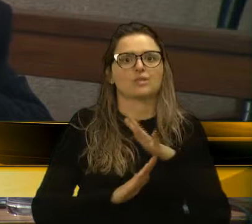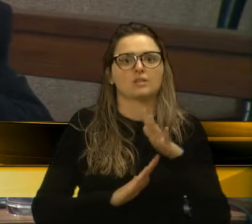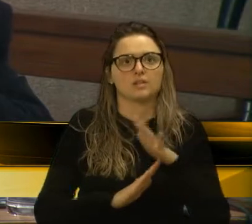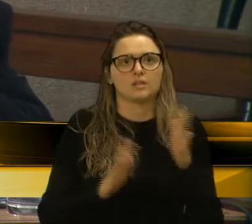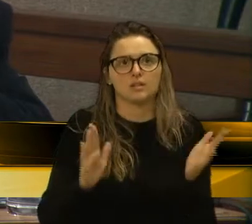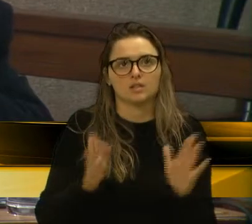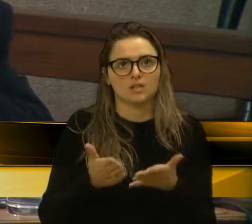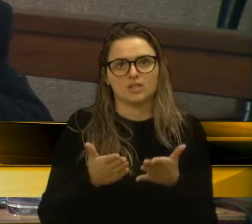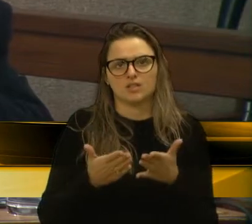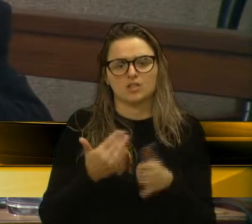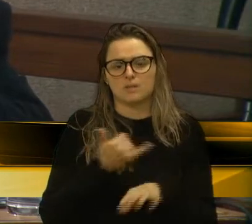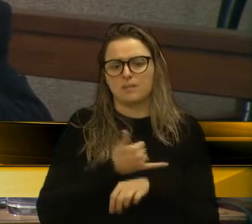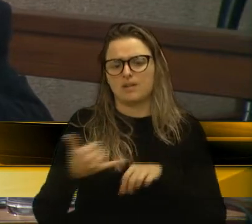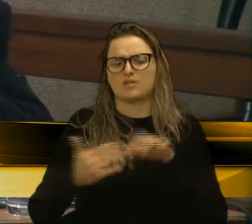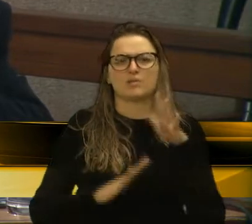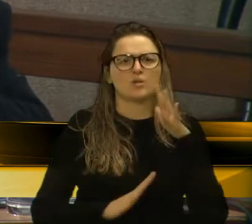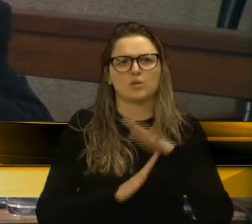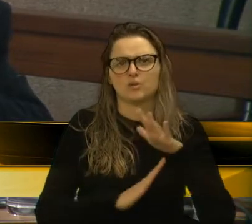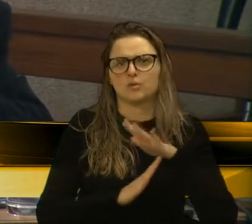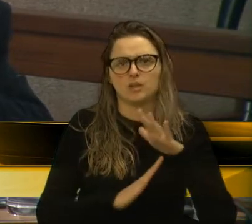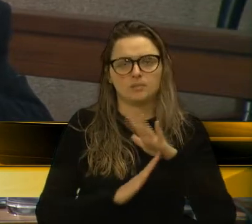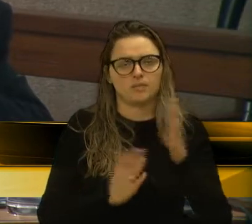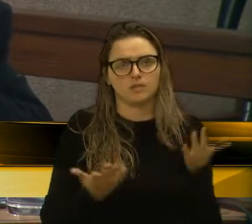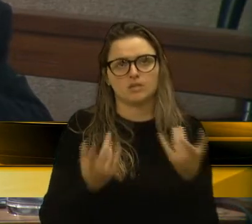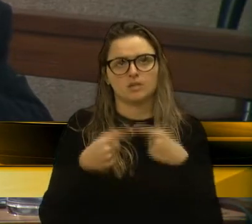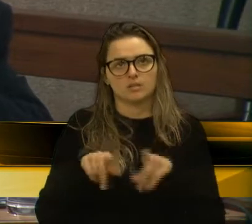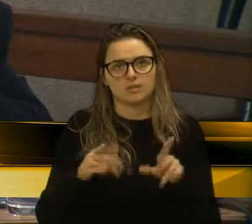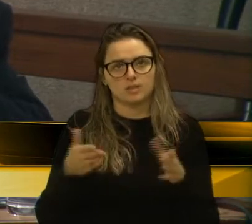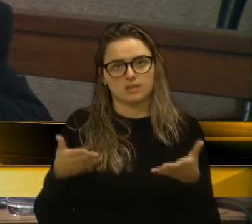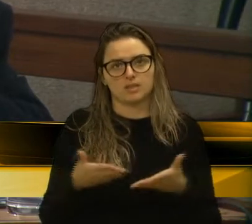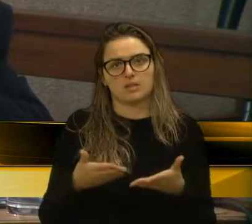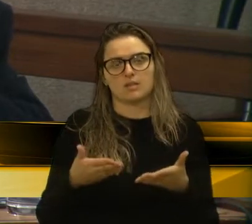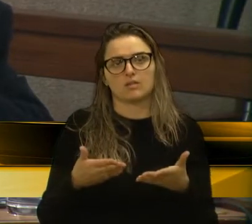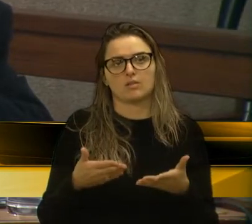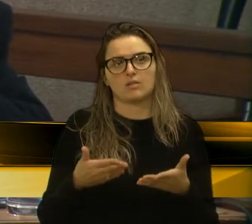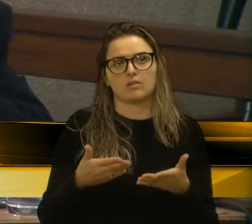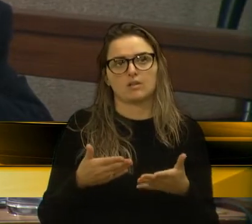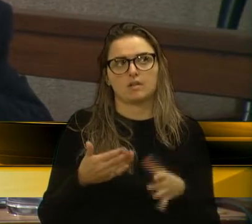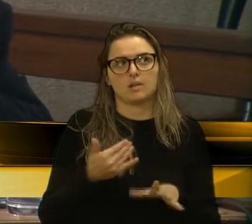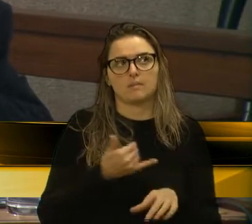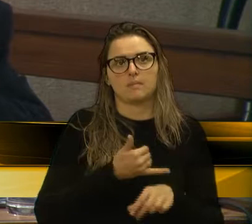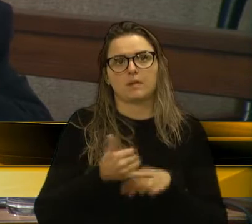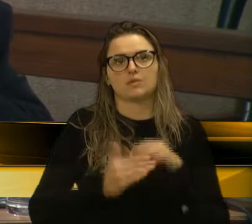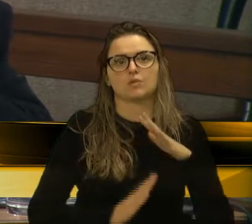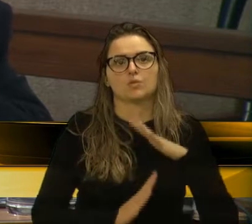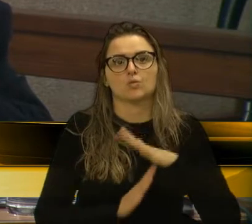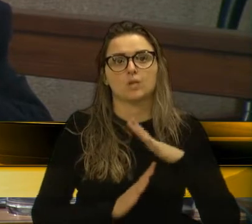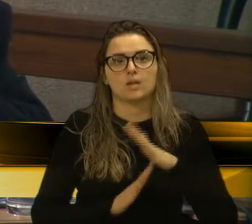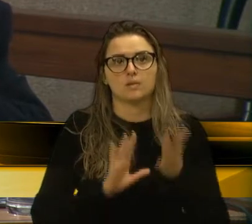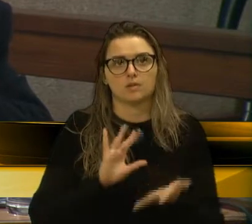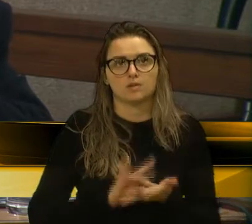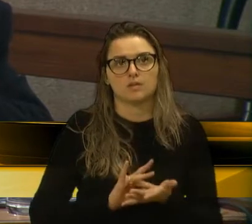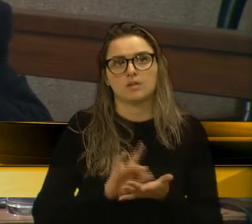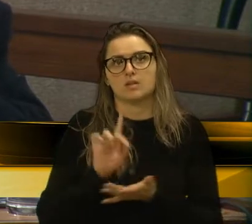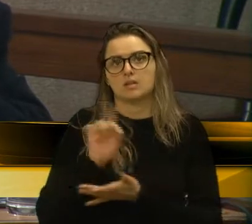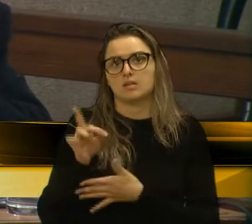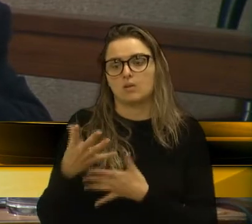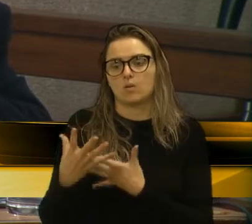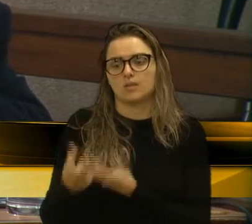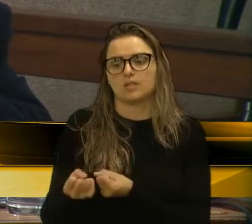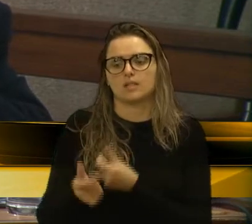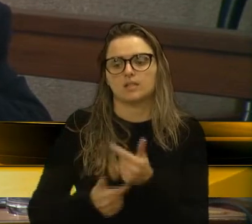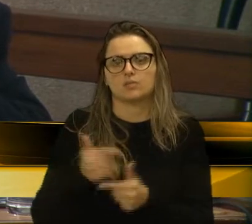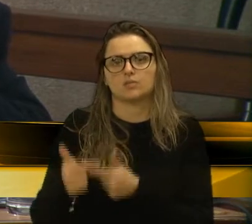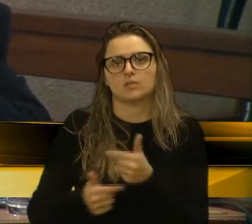o ridículo já faz tempo que ela caiu, mas agora ela passou do limite legal, impedindo o trabalho